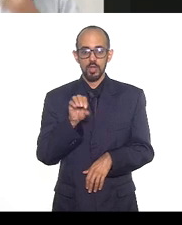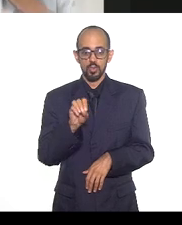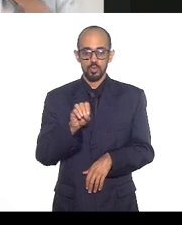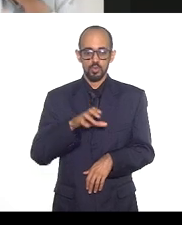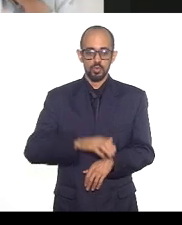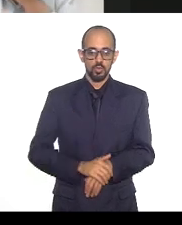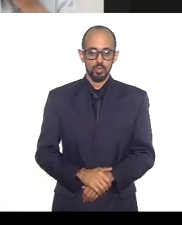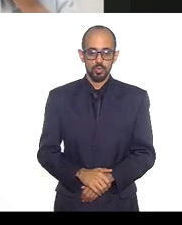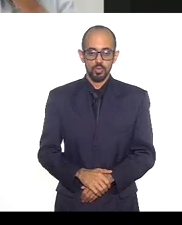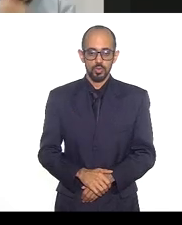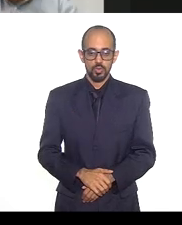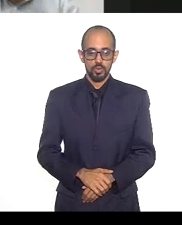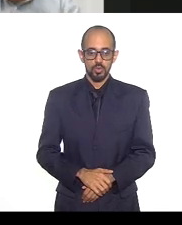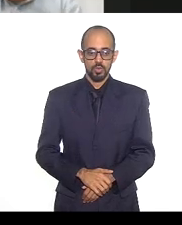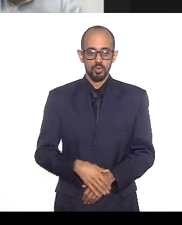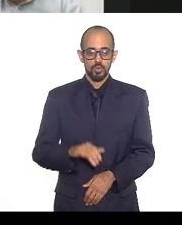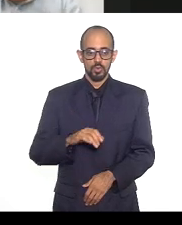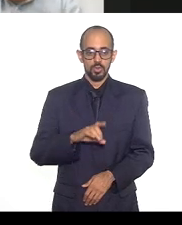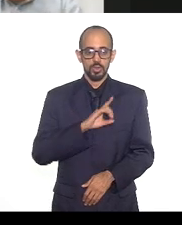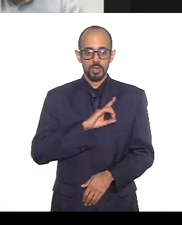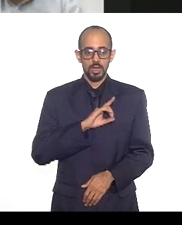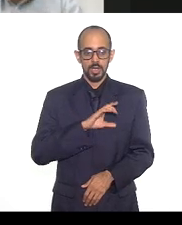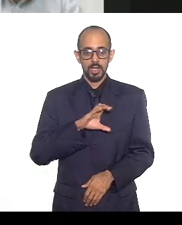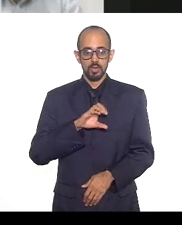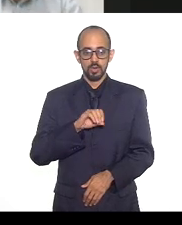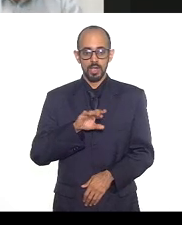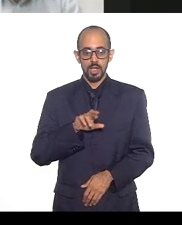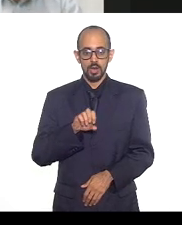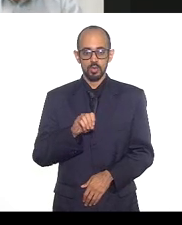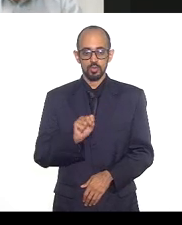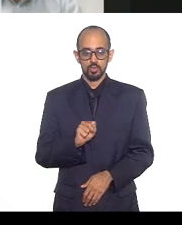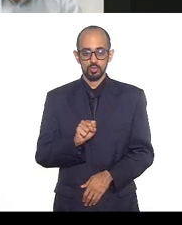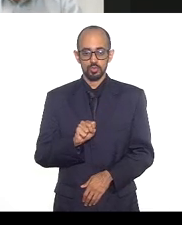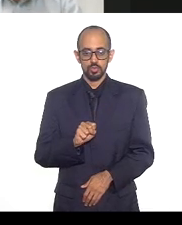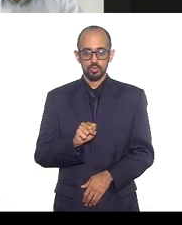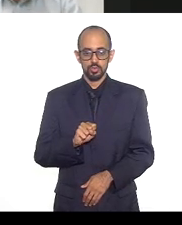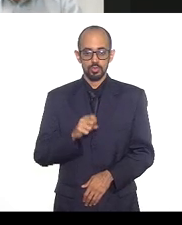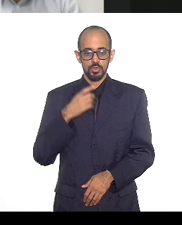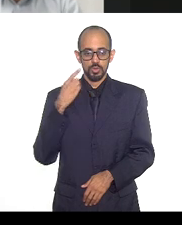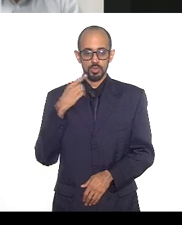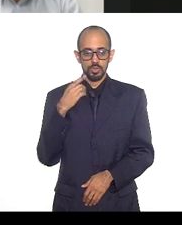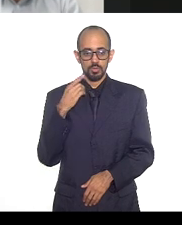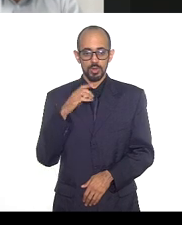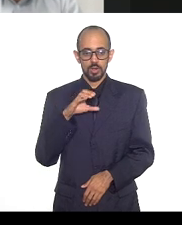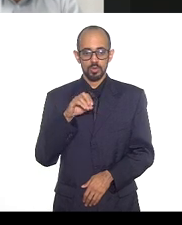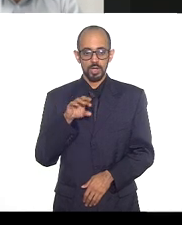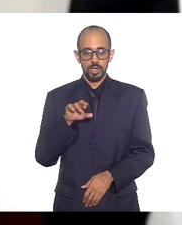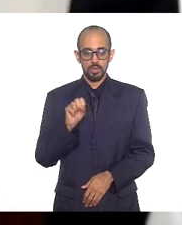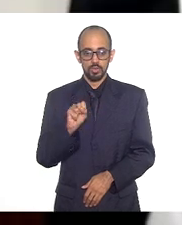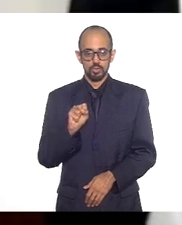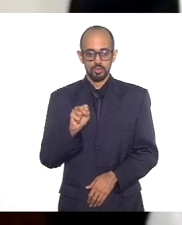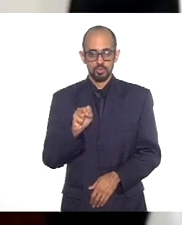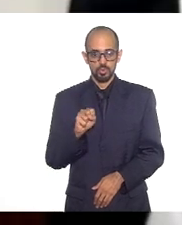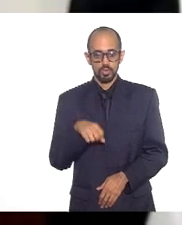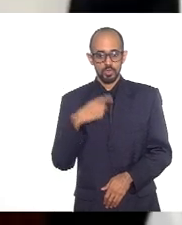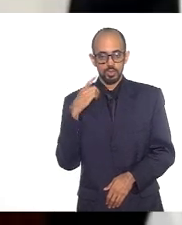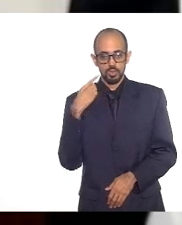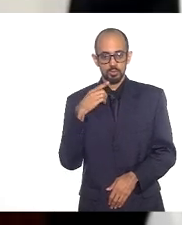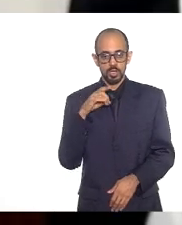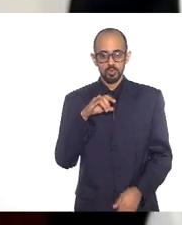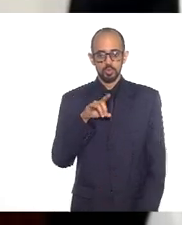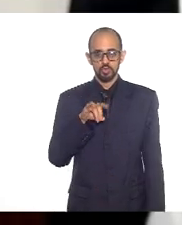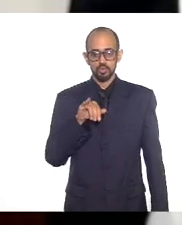Deputado Coronel Jairo. Deputado Delegado Carlos Augusto. Deputado Delegado Carlos Augusto. Deputado Dionísio